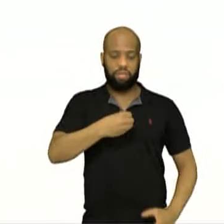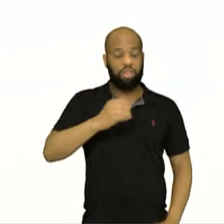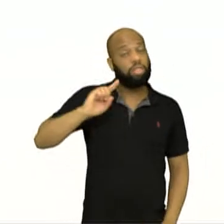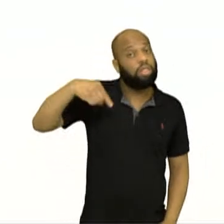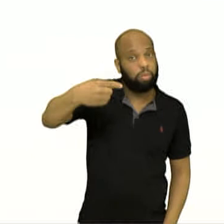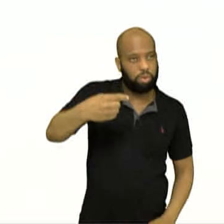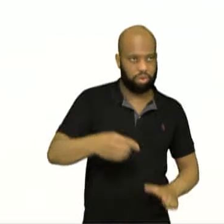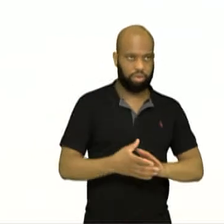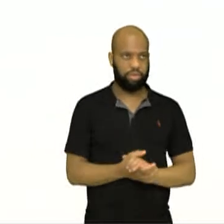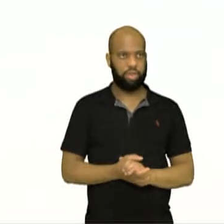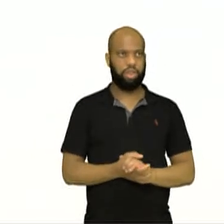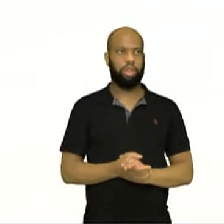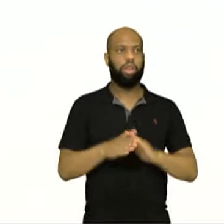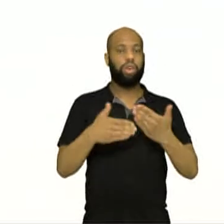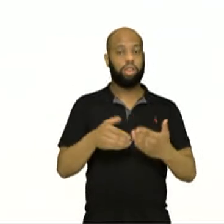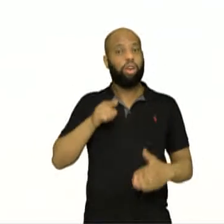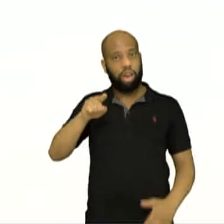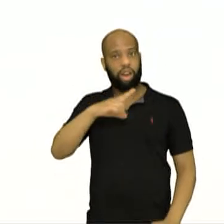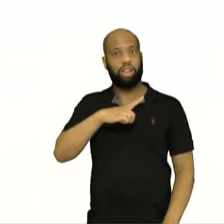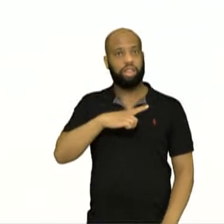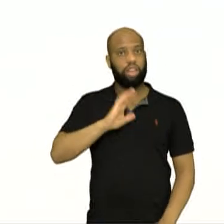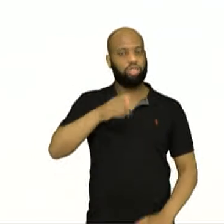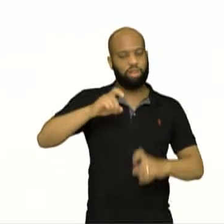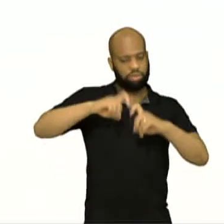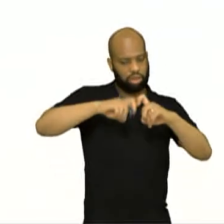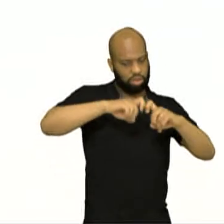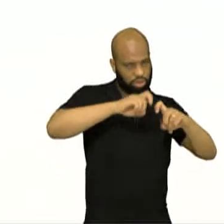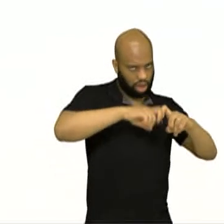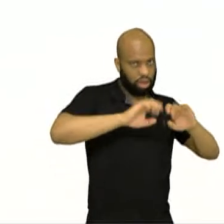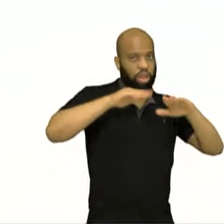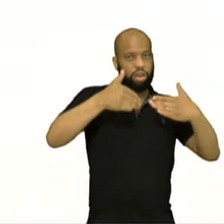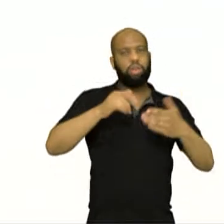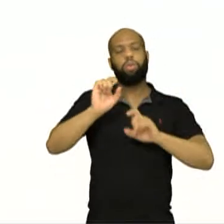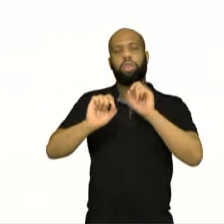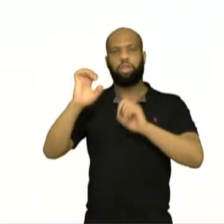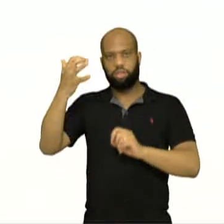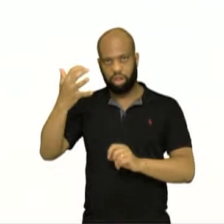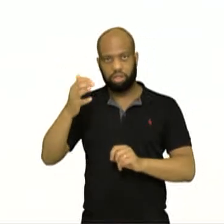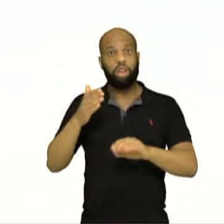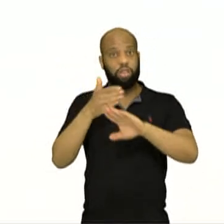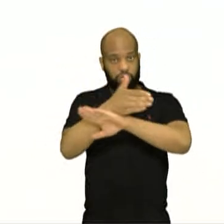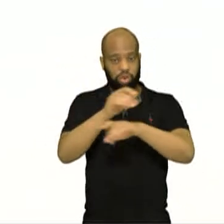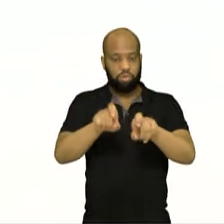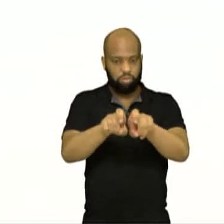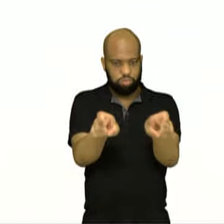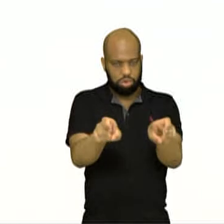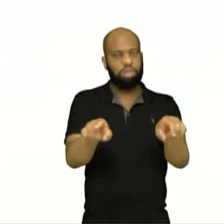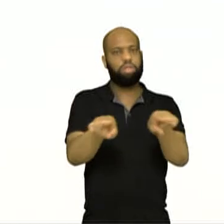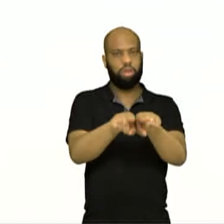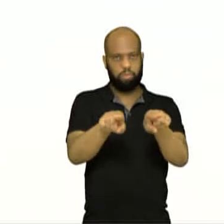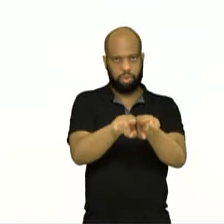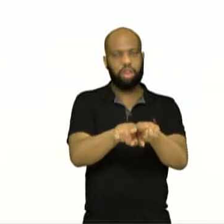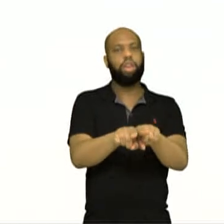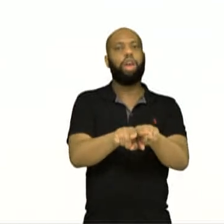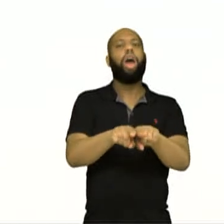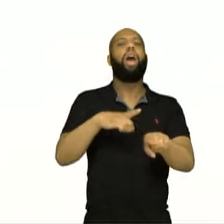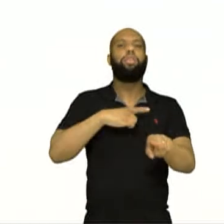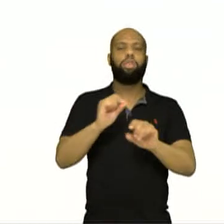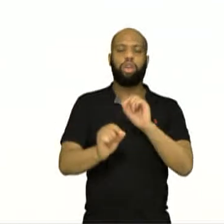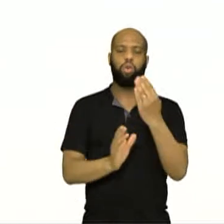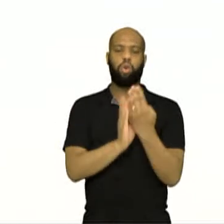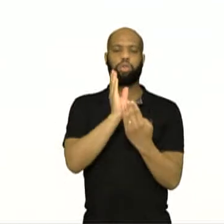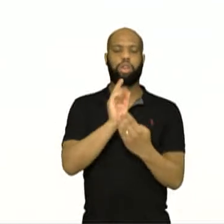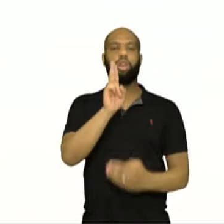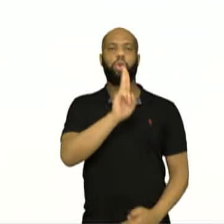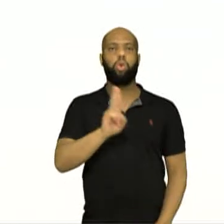depois, tá? Como ela tem vida sexual ativa, foi ao mesmo ginecologista de Maria e recebeu a orientação de fazer uso